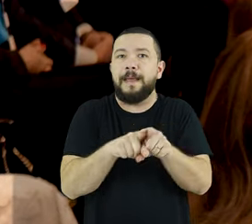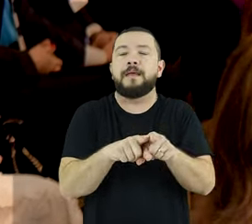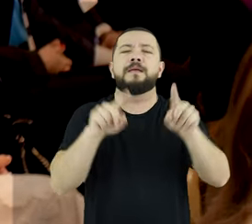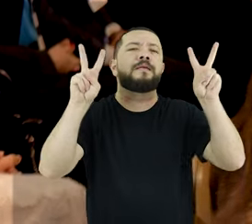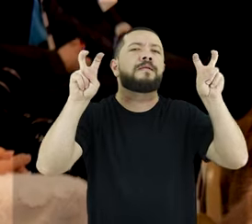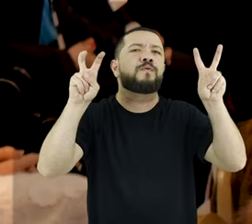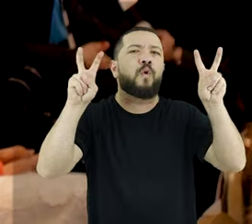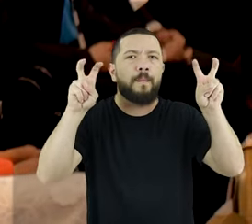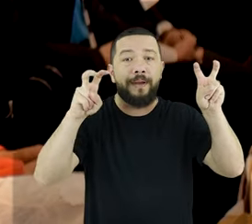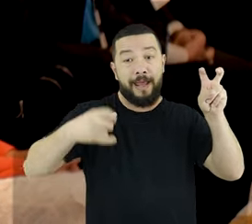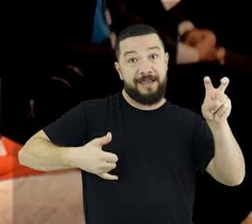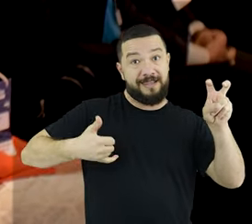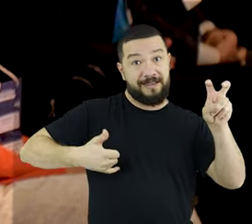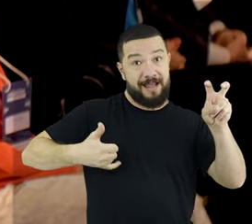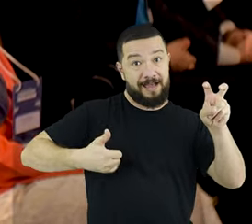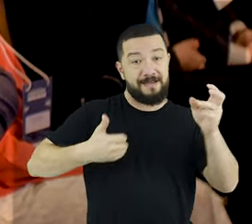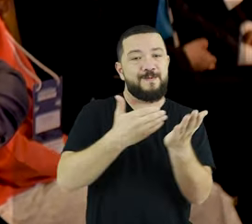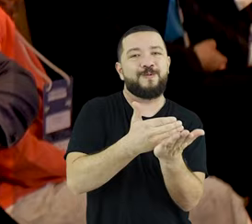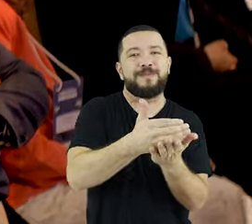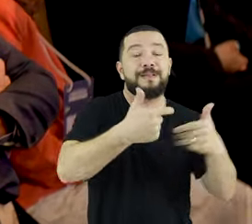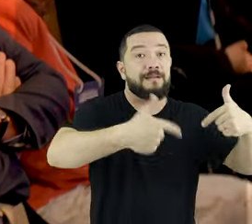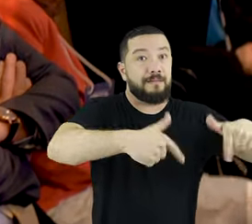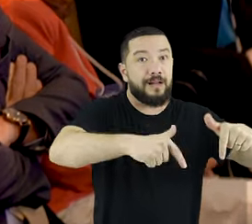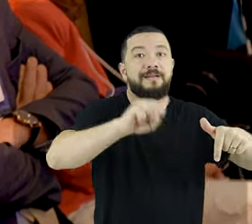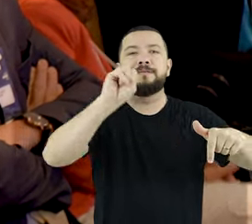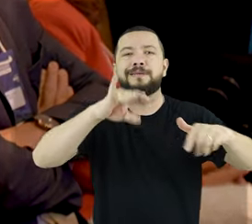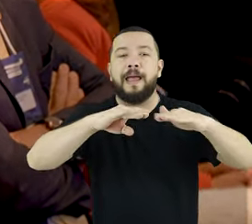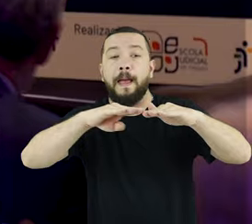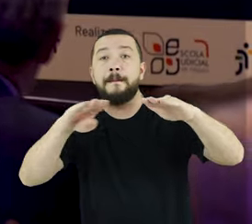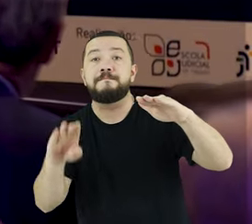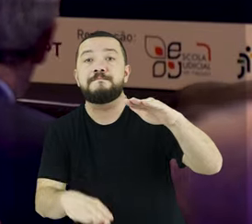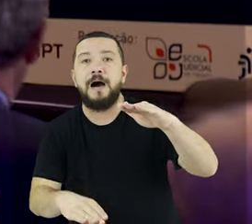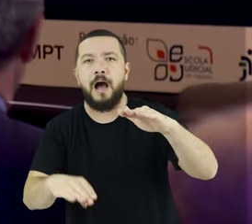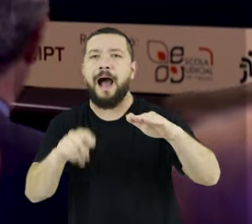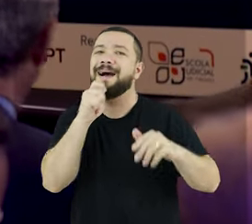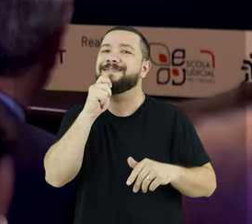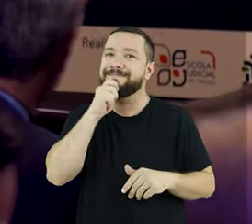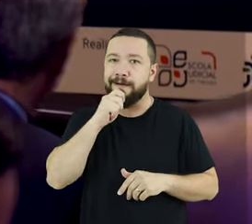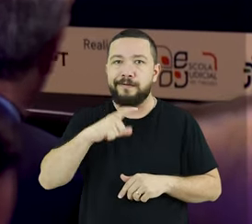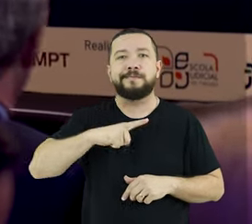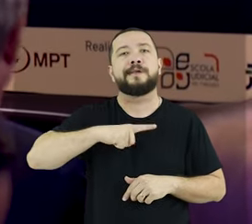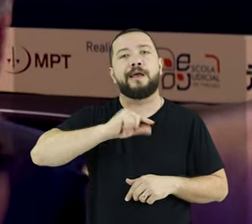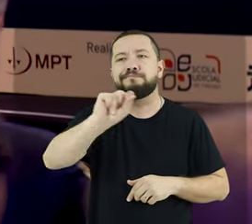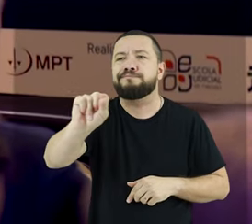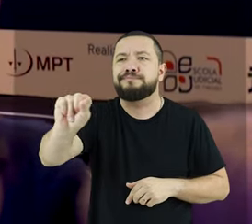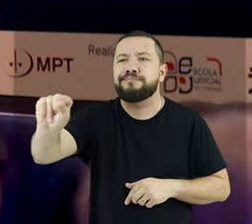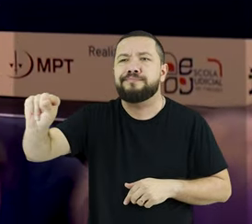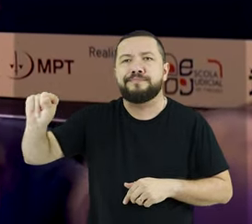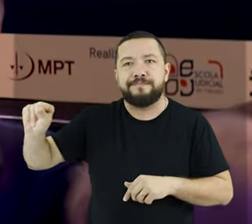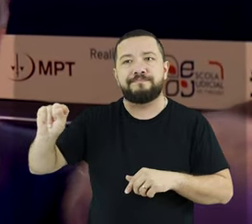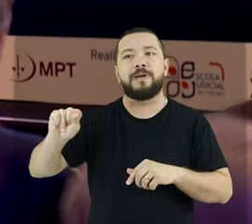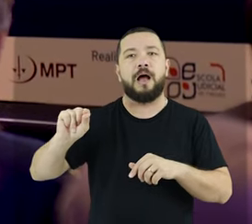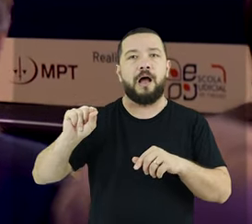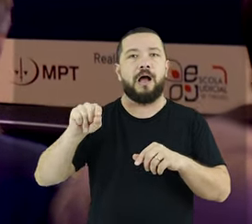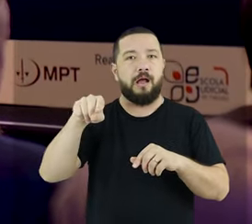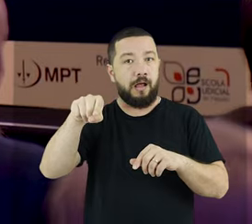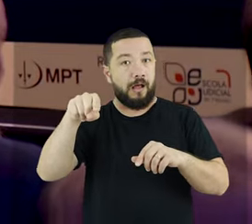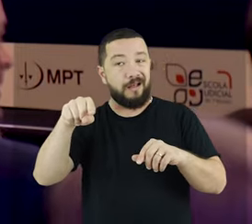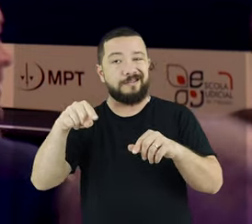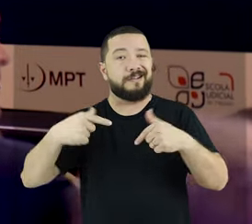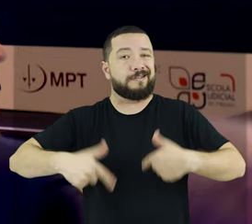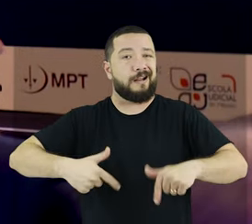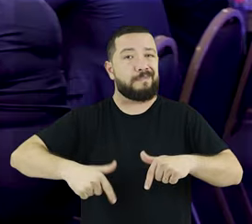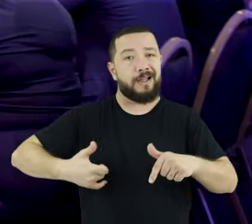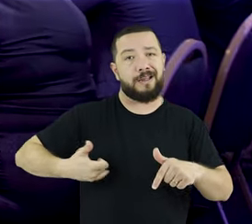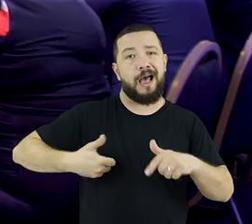idade muito precoce é risco de atividade forçada, prática ilegal que infelizmente ainda existe. O combate a esse